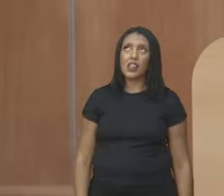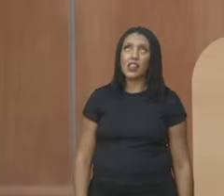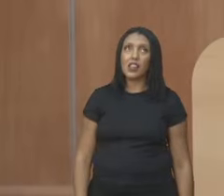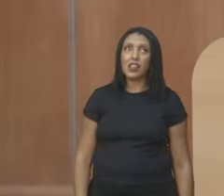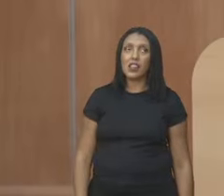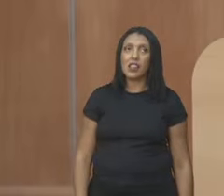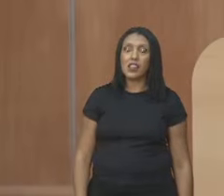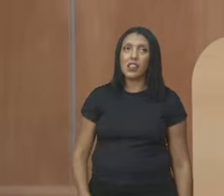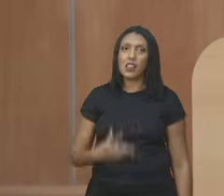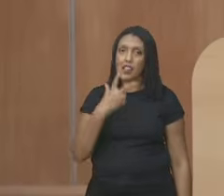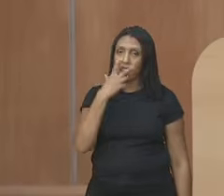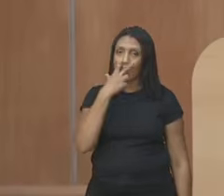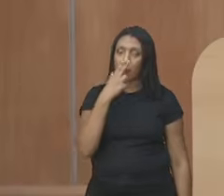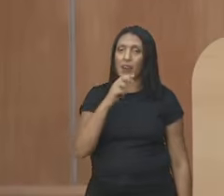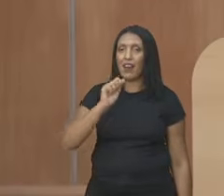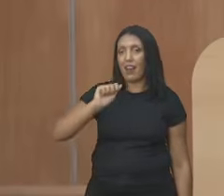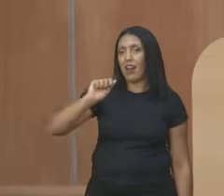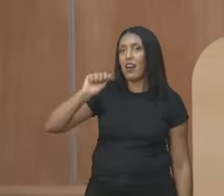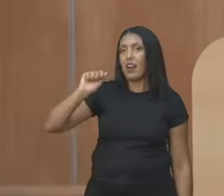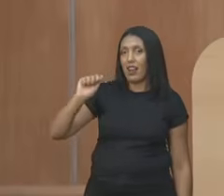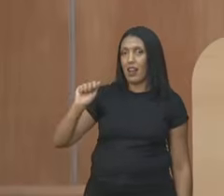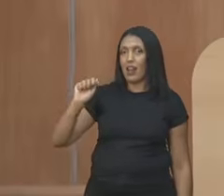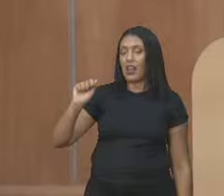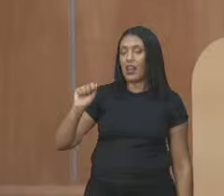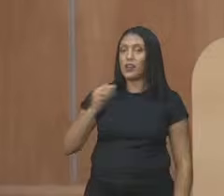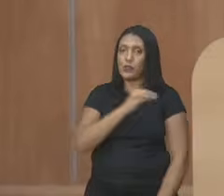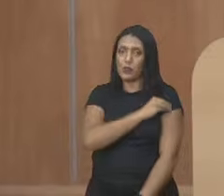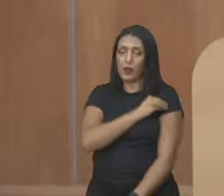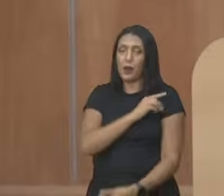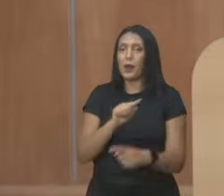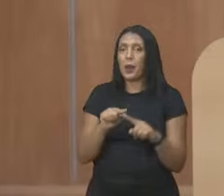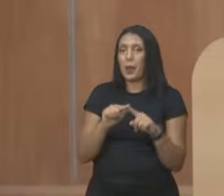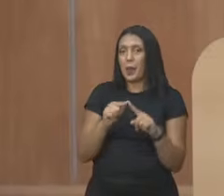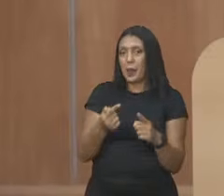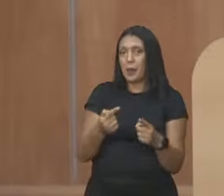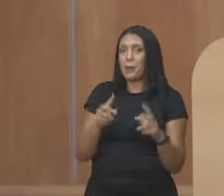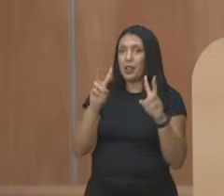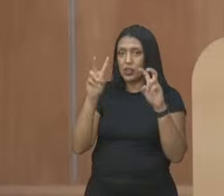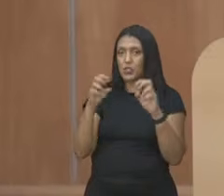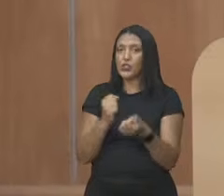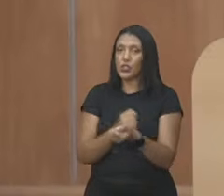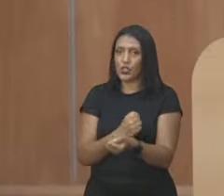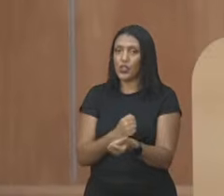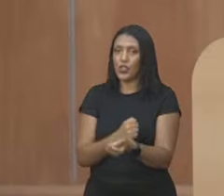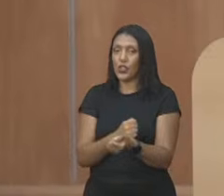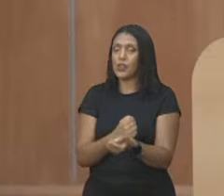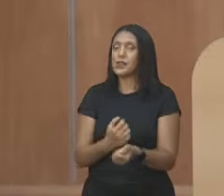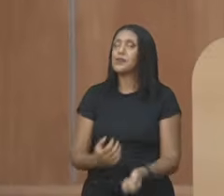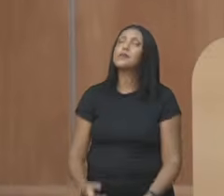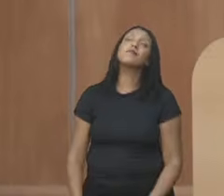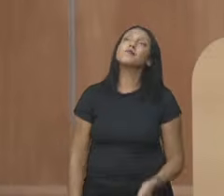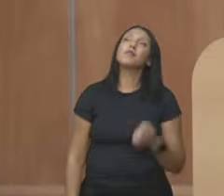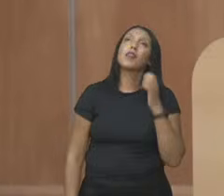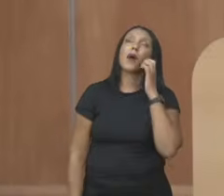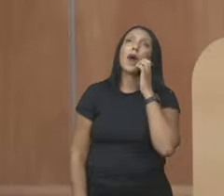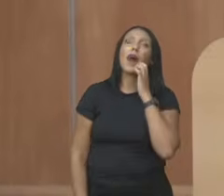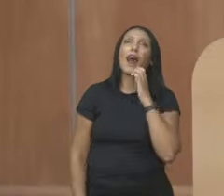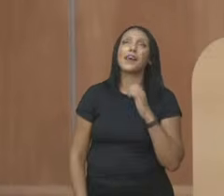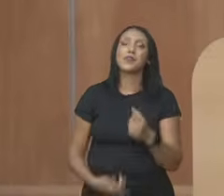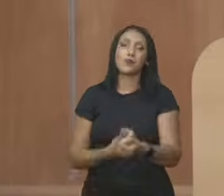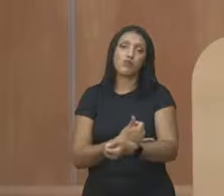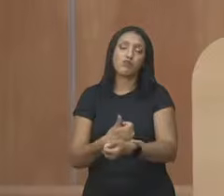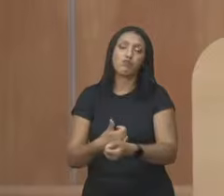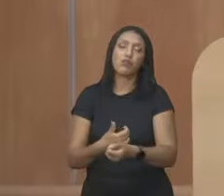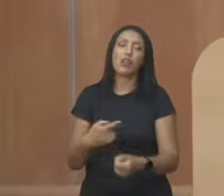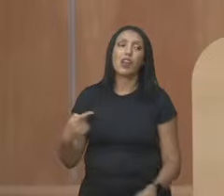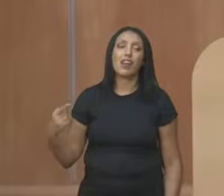são os narcóticos, narcóticos anônimos. E eles fazem um trabalho também de voluntariado nesse resgate. E muitas